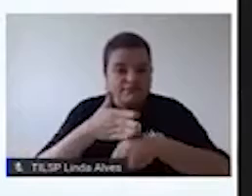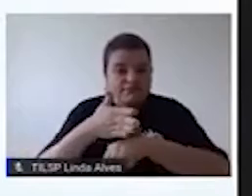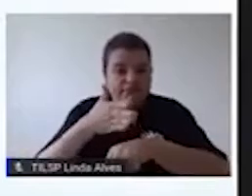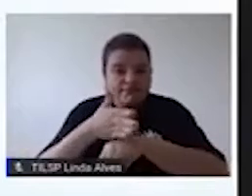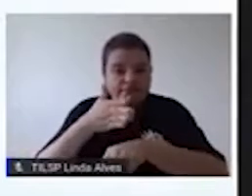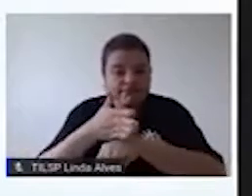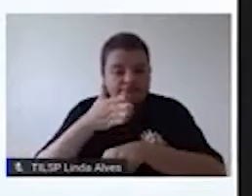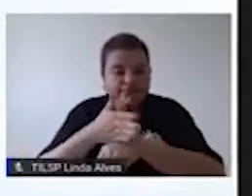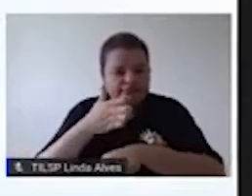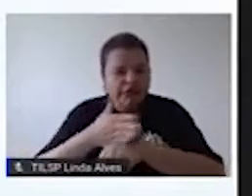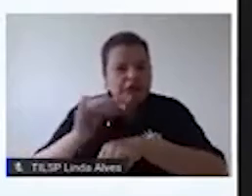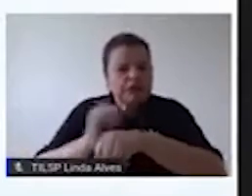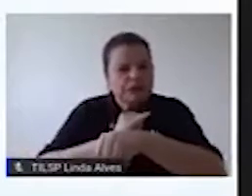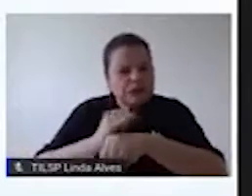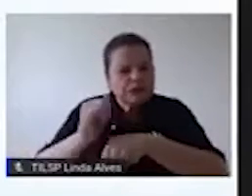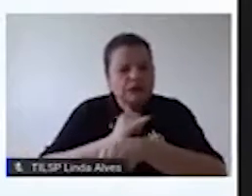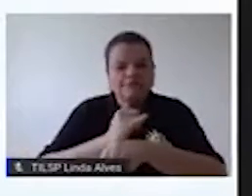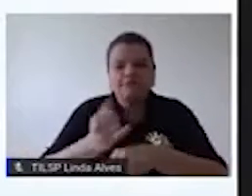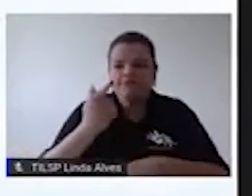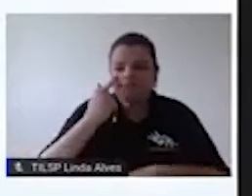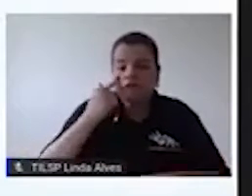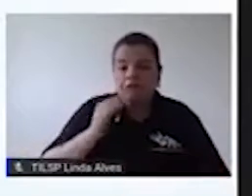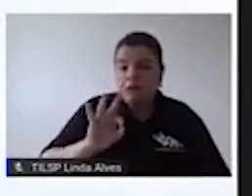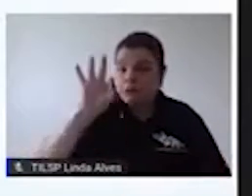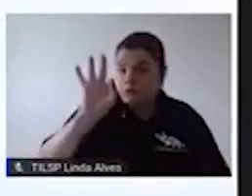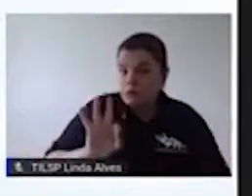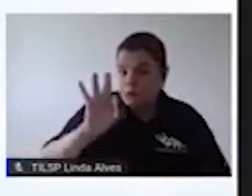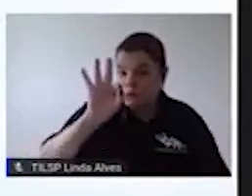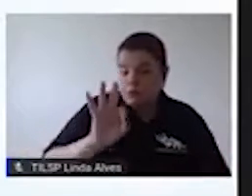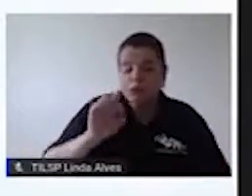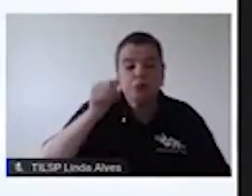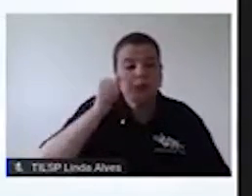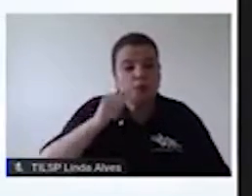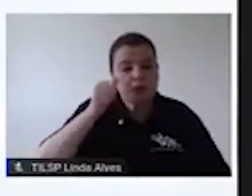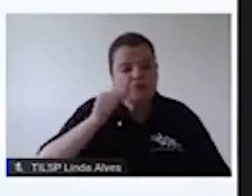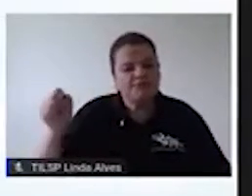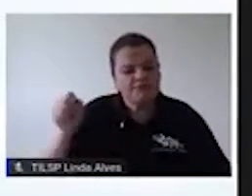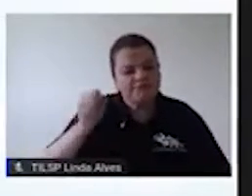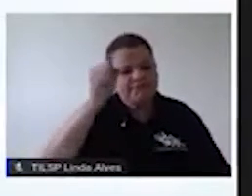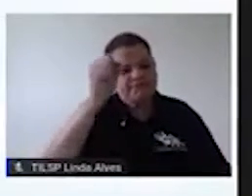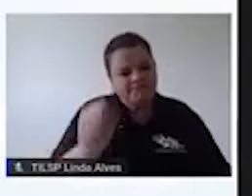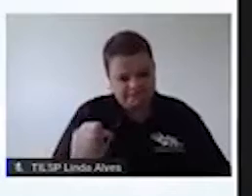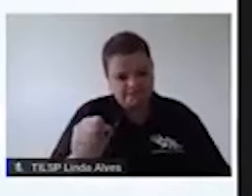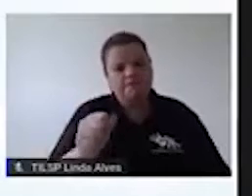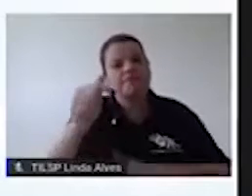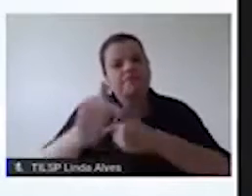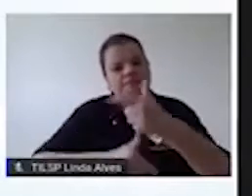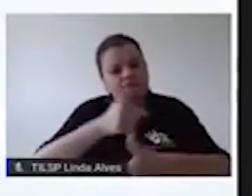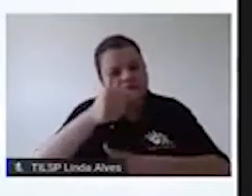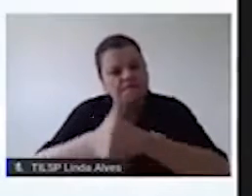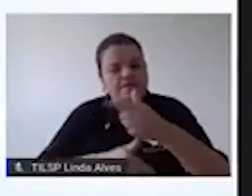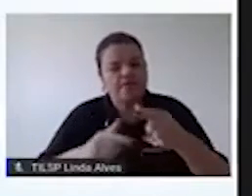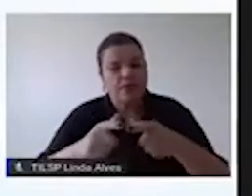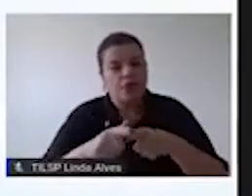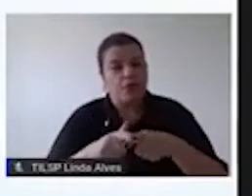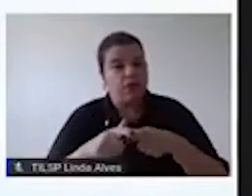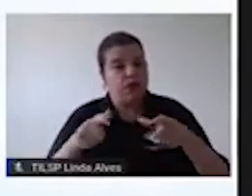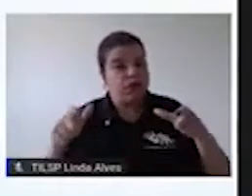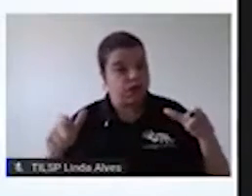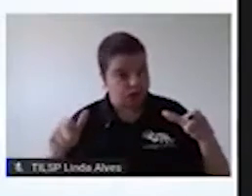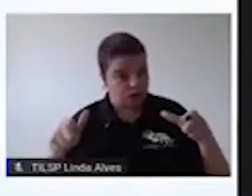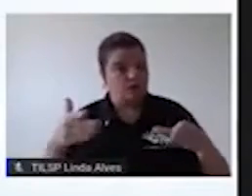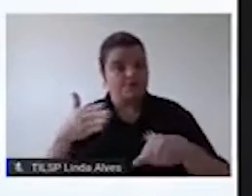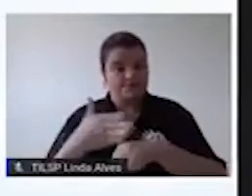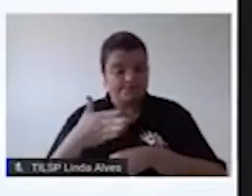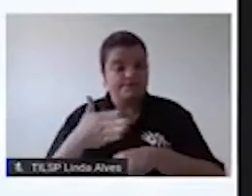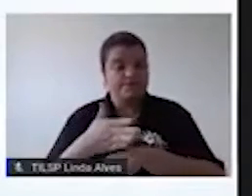toda a estratégia de cota possibilitou, né, que essa ação afirmativa também ampliasse,